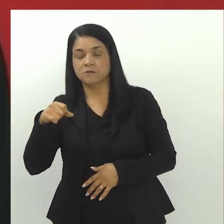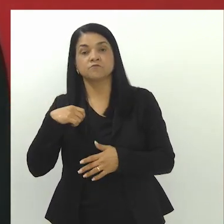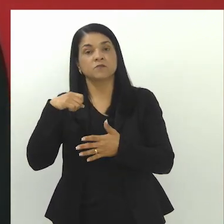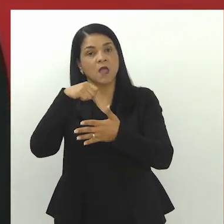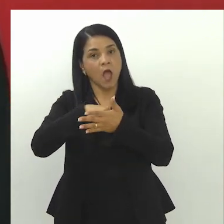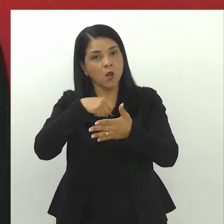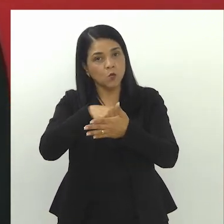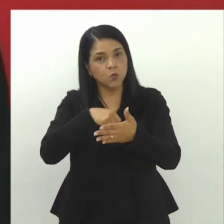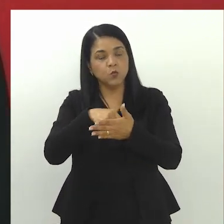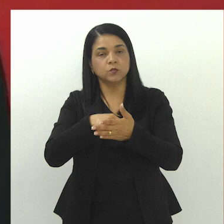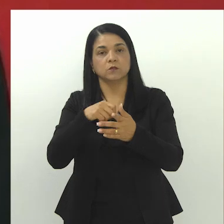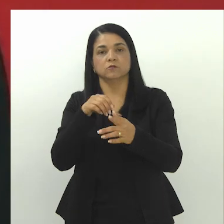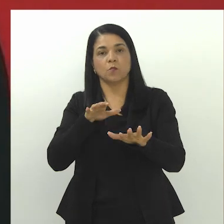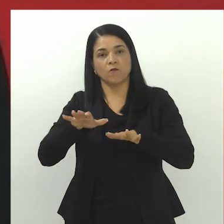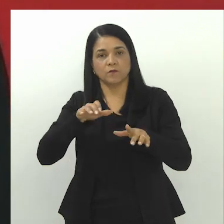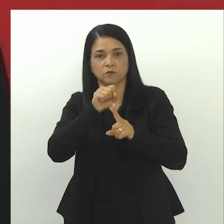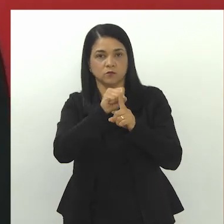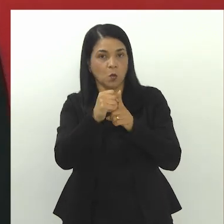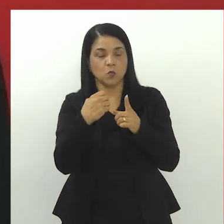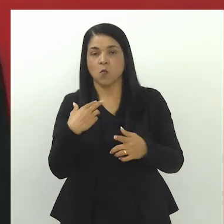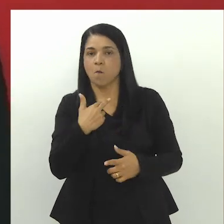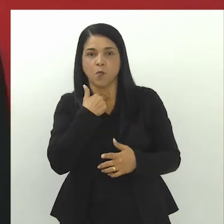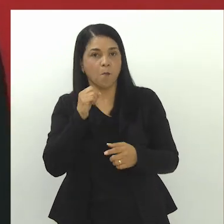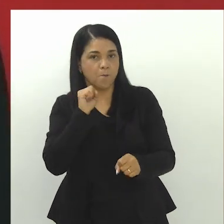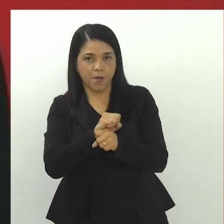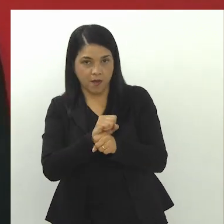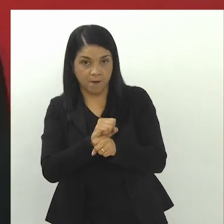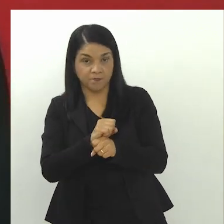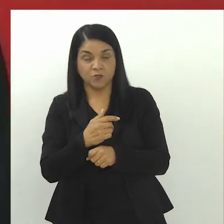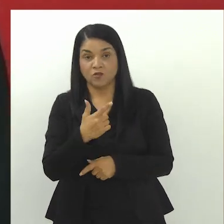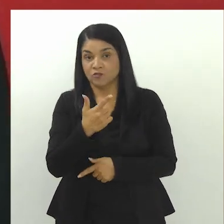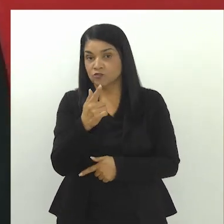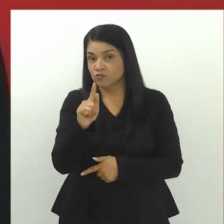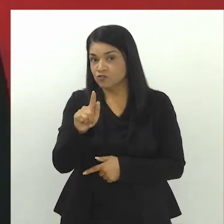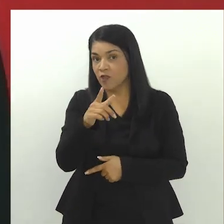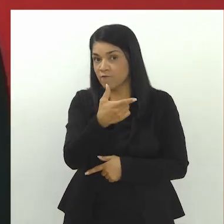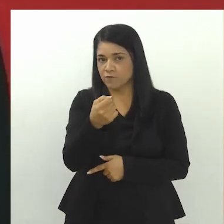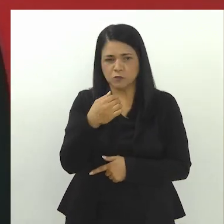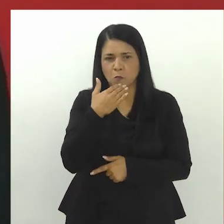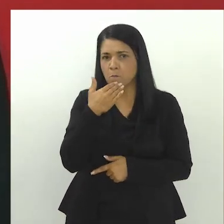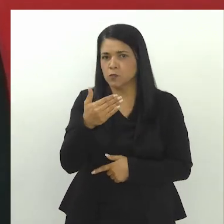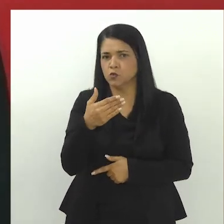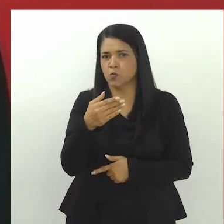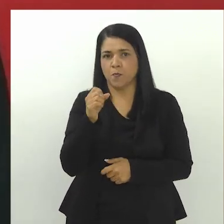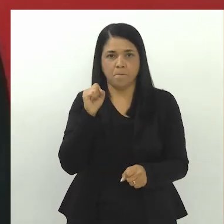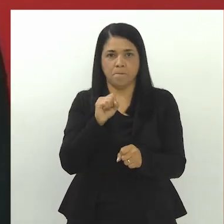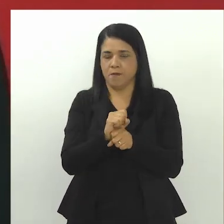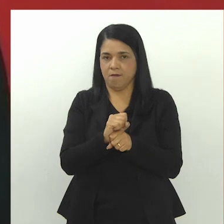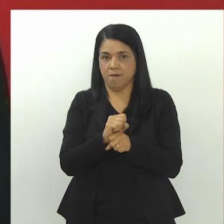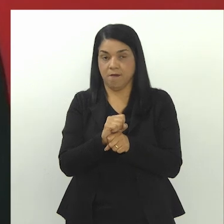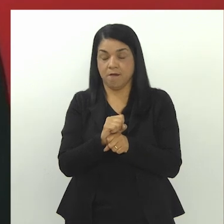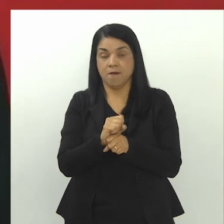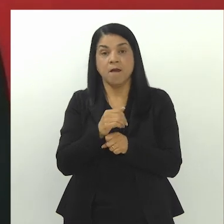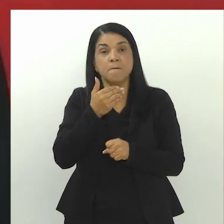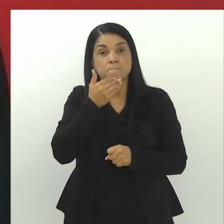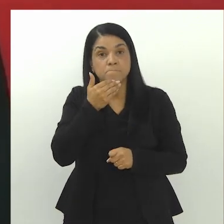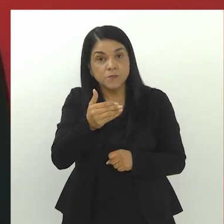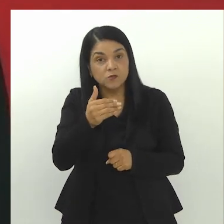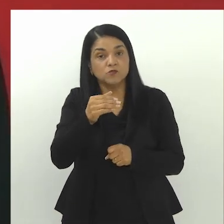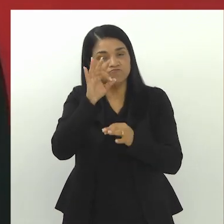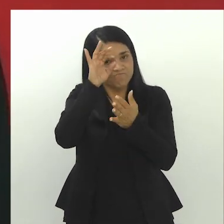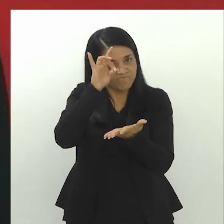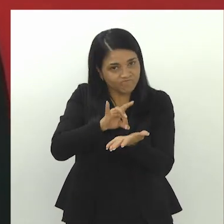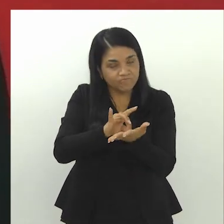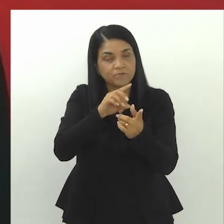ano que vem, nem a luta do movimento social, porque, como foi dito, o G20 social não pediu a ninguém que arriasse sua bandeira,